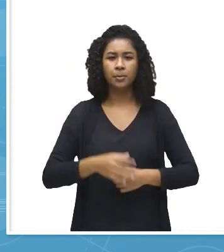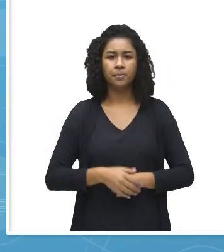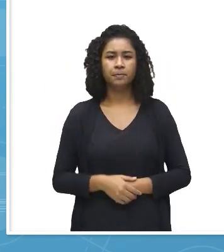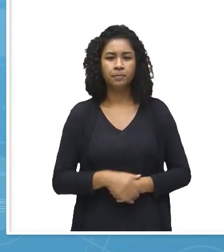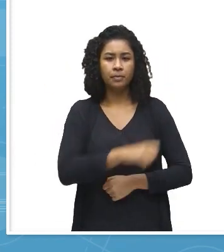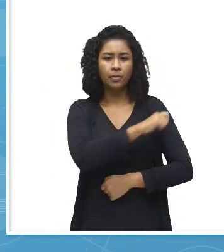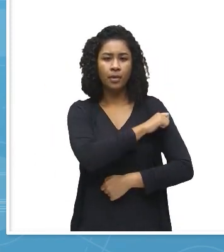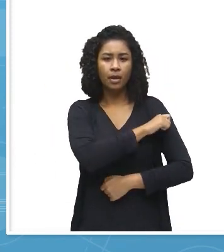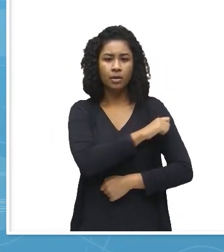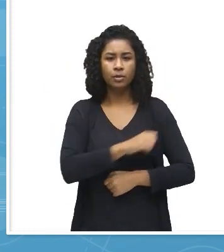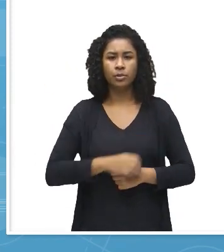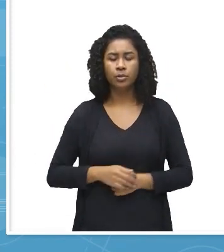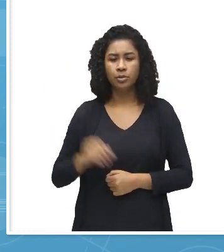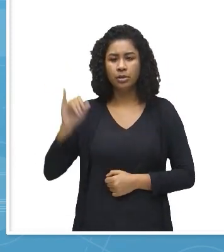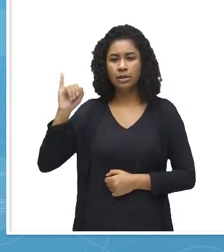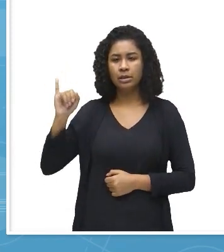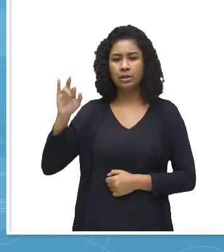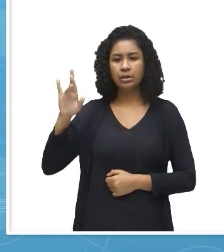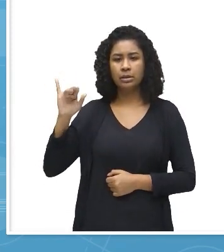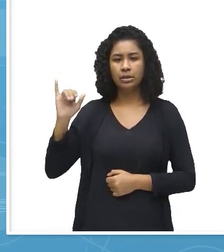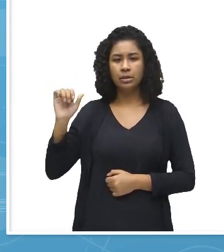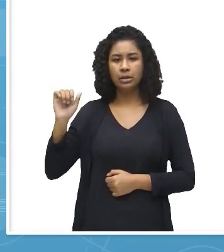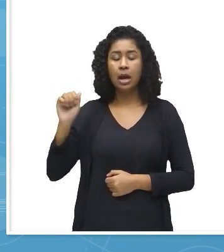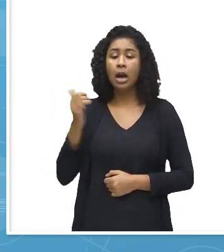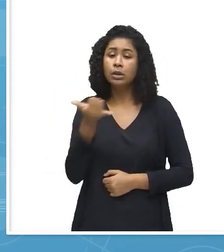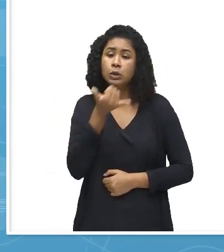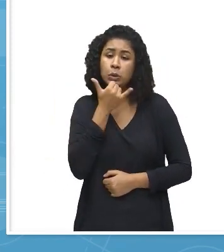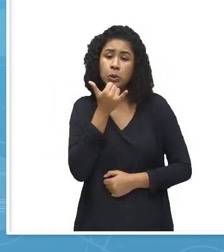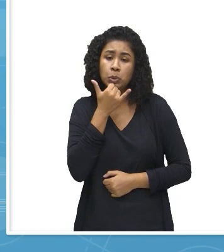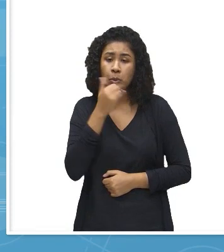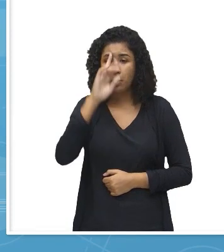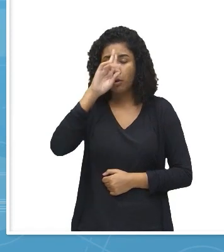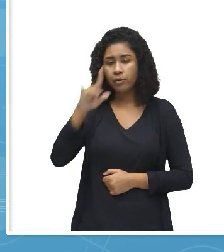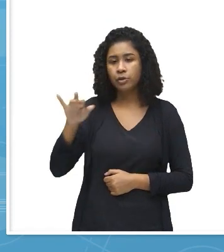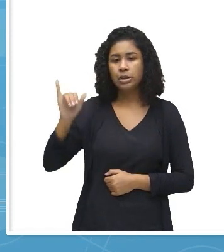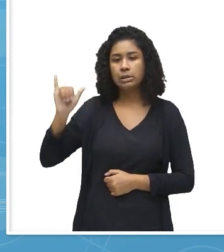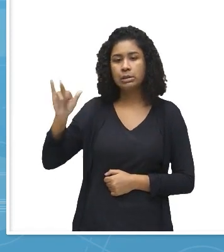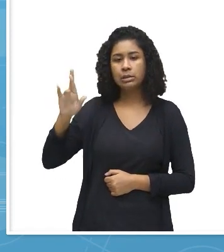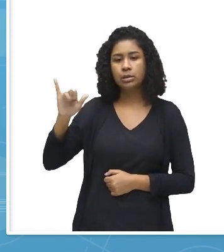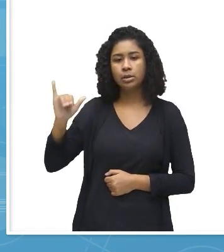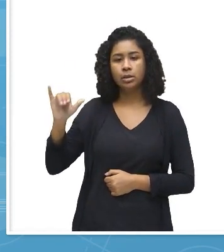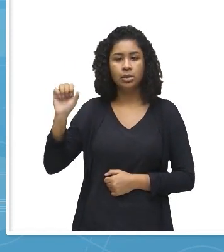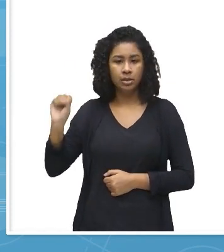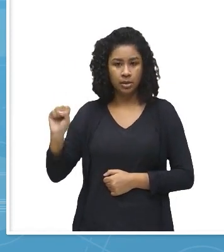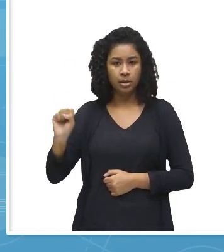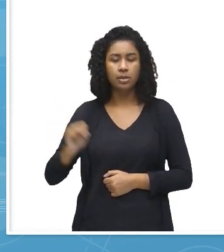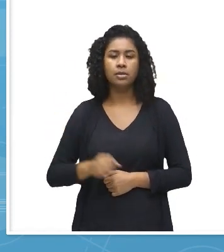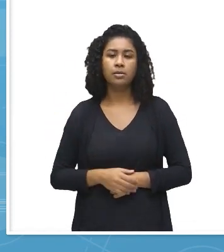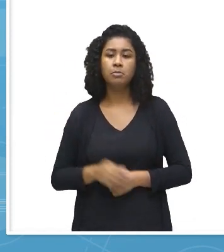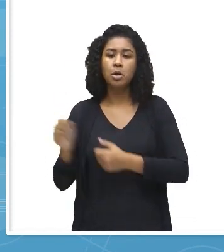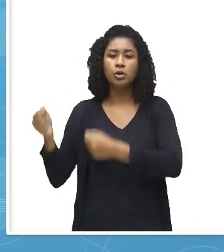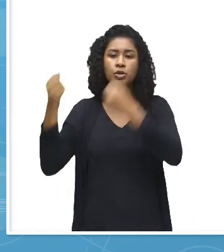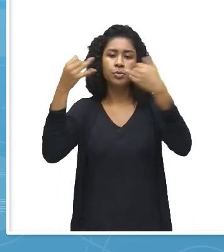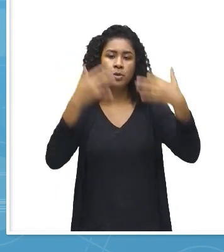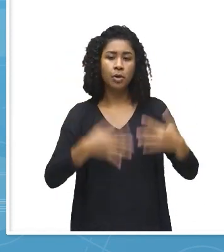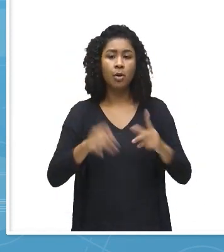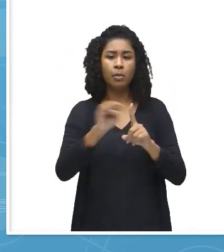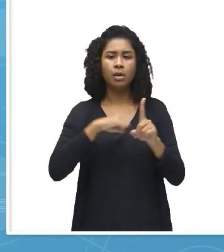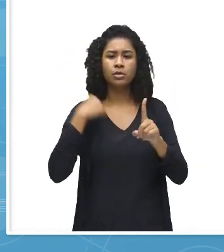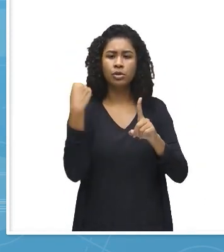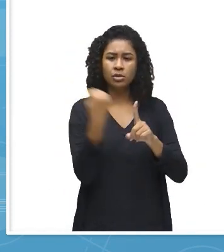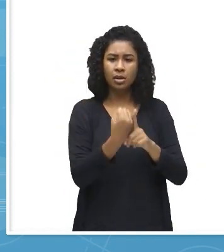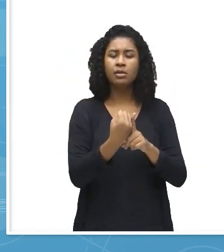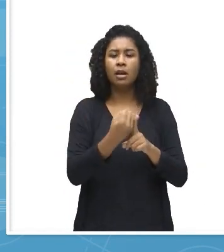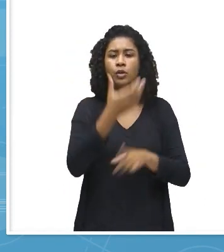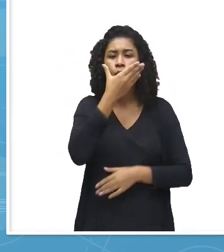Iriá Rodrigo, eu acho. Iris, desculpa. A questão 2, ela colocou que é uma sociedade ali